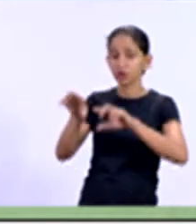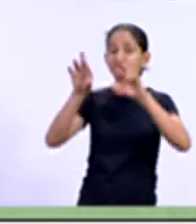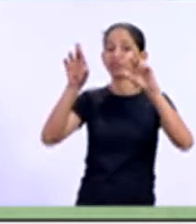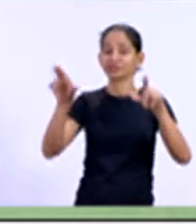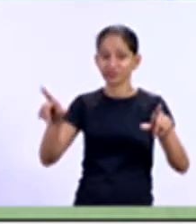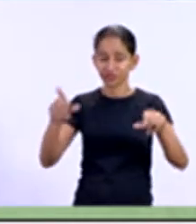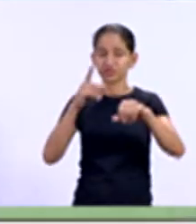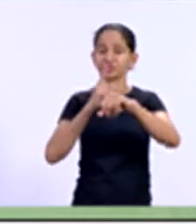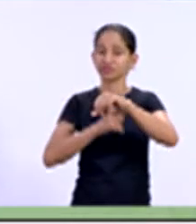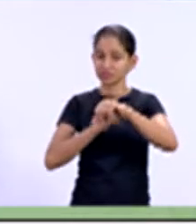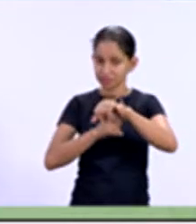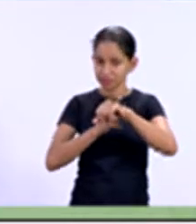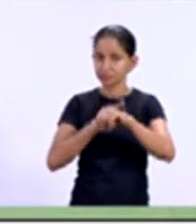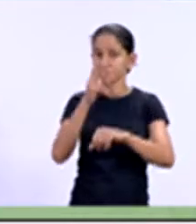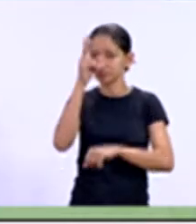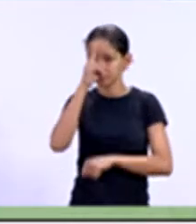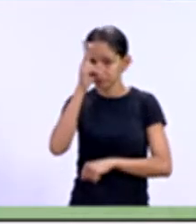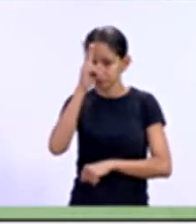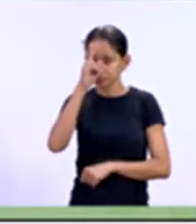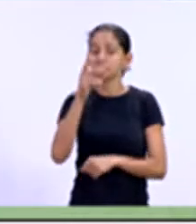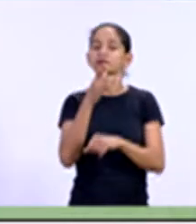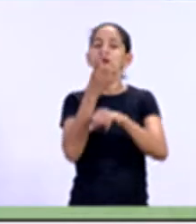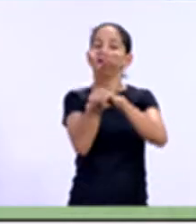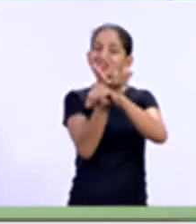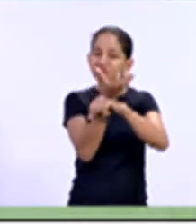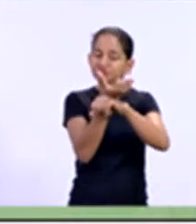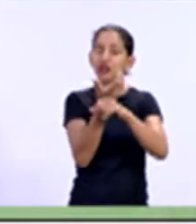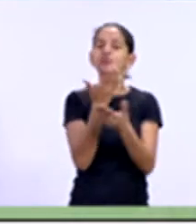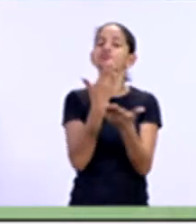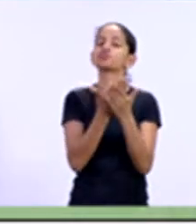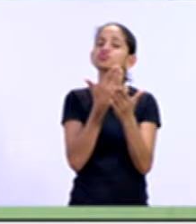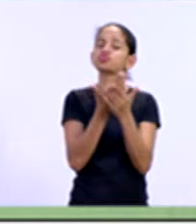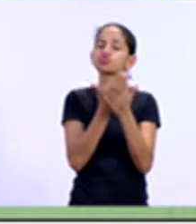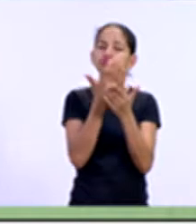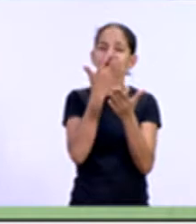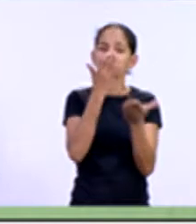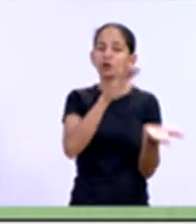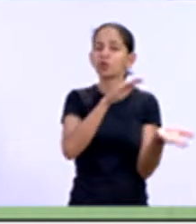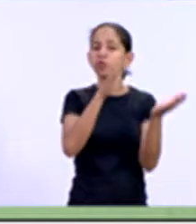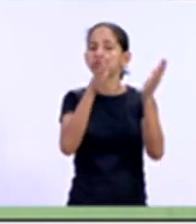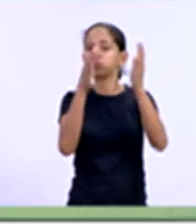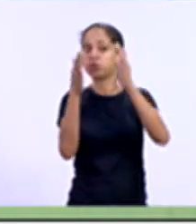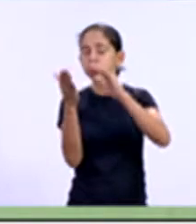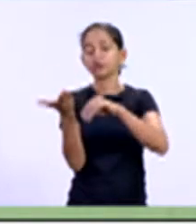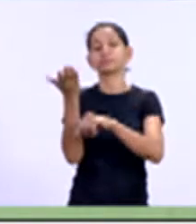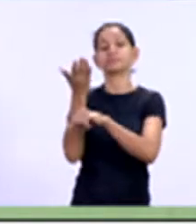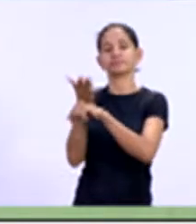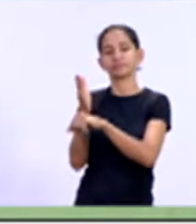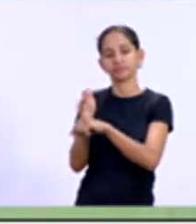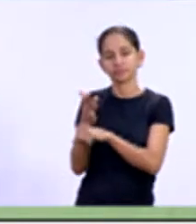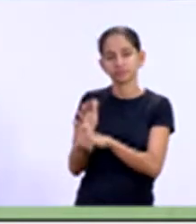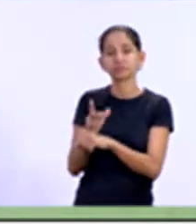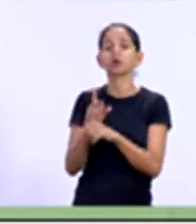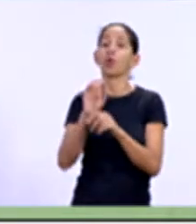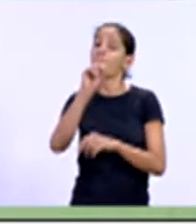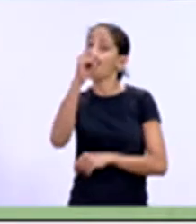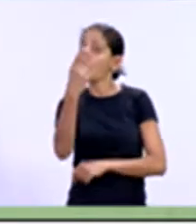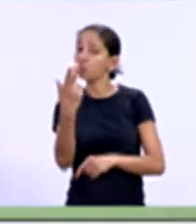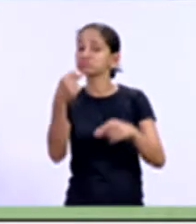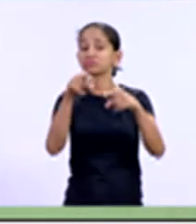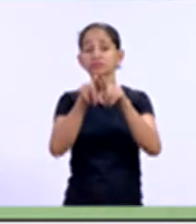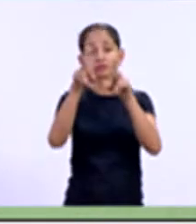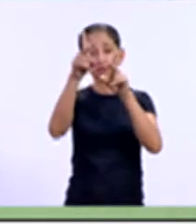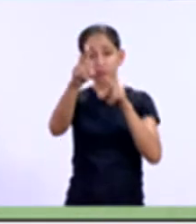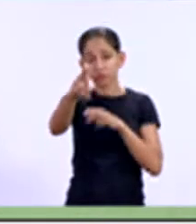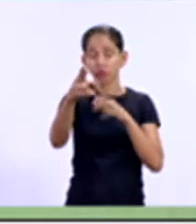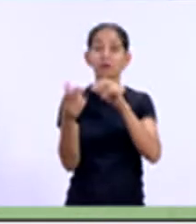de exercitar o conteúdo estudado ou uma forma de avaliação.